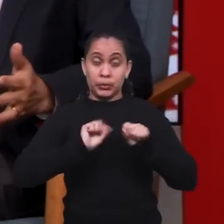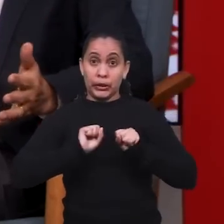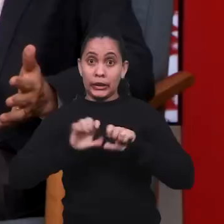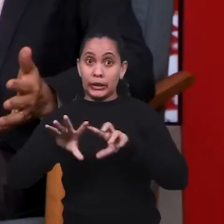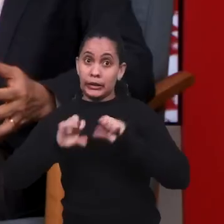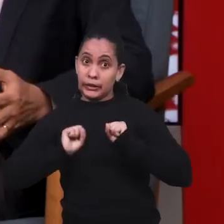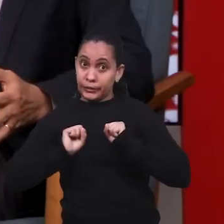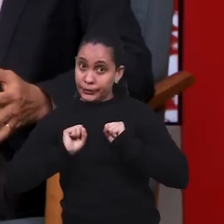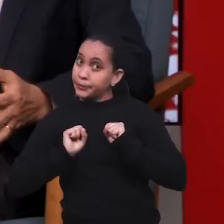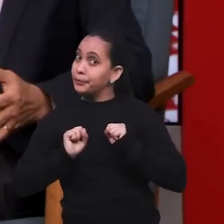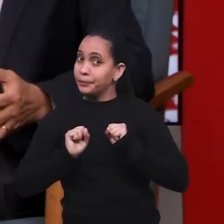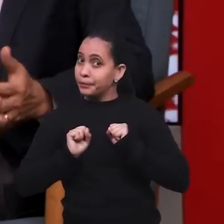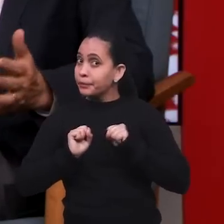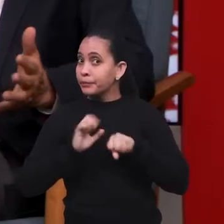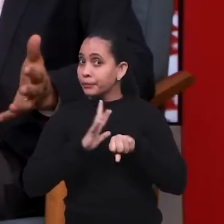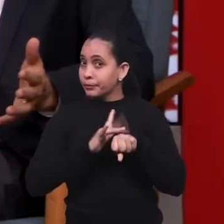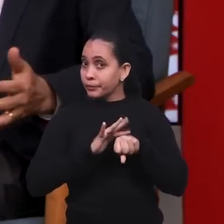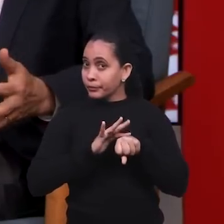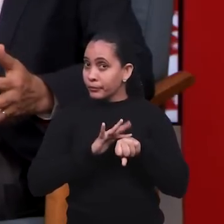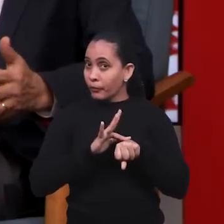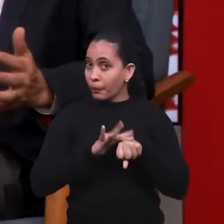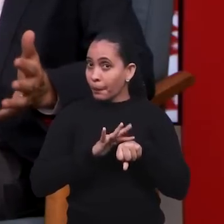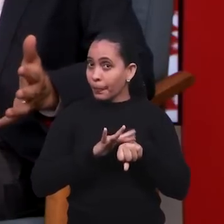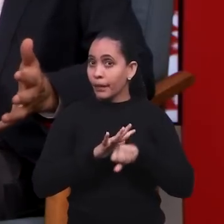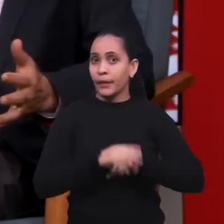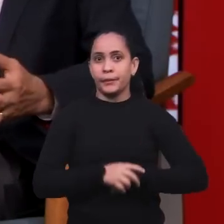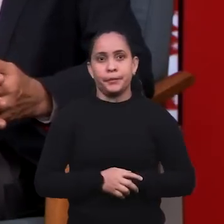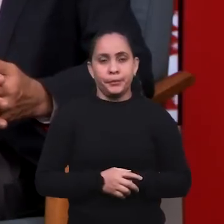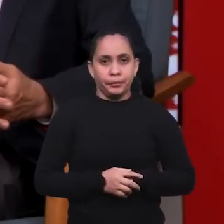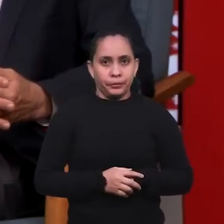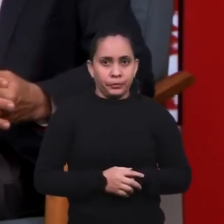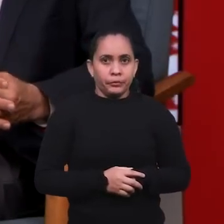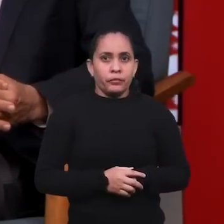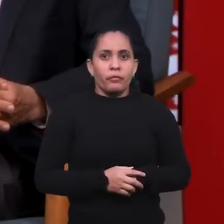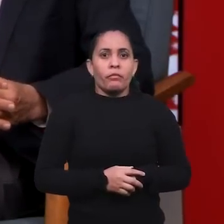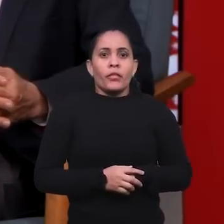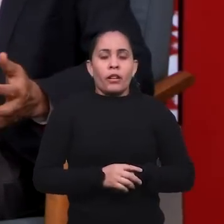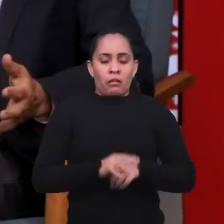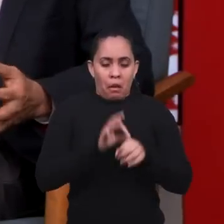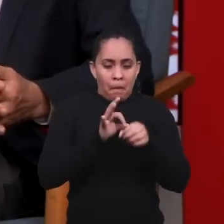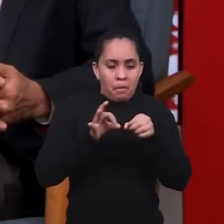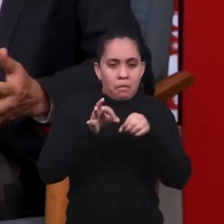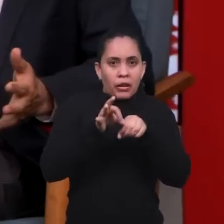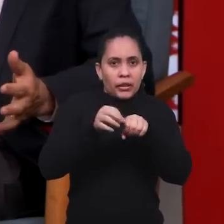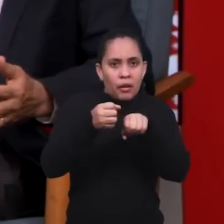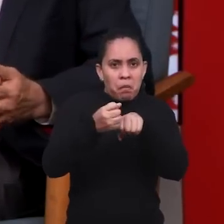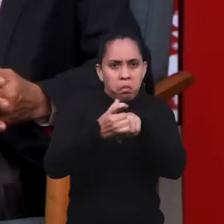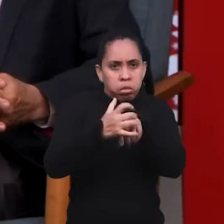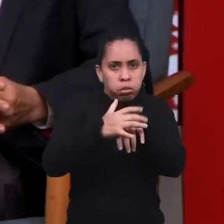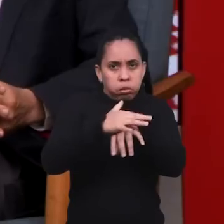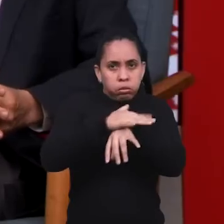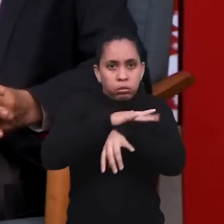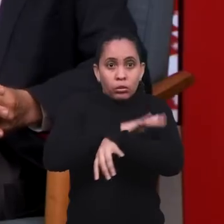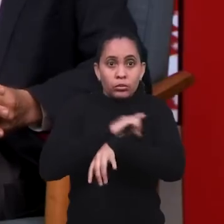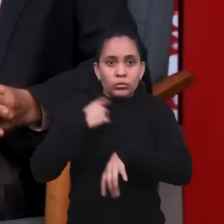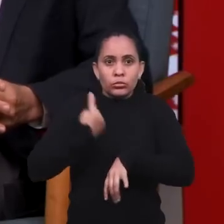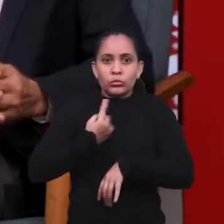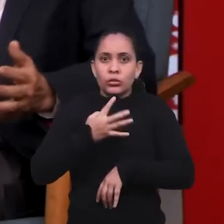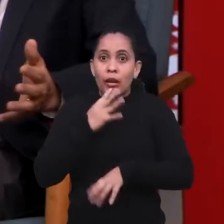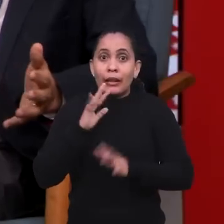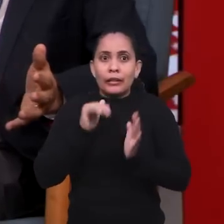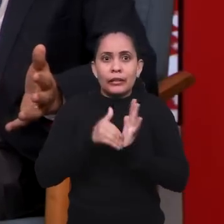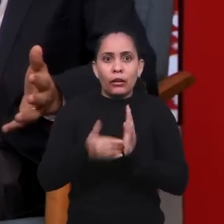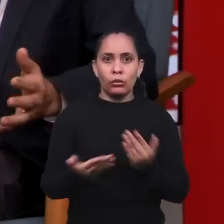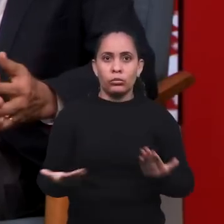infecto-contagiosa, era uma doença provocada, era uma infecção bacteriana, né? Nós conhecemos até hoje,